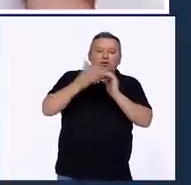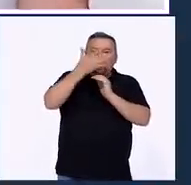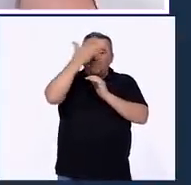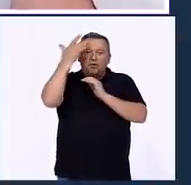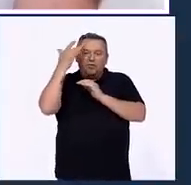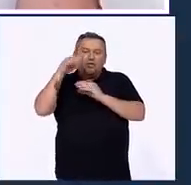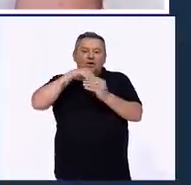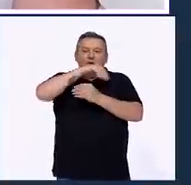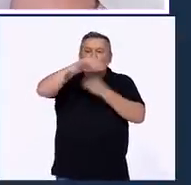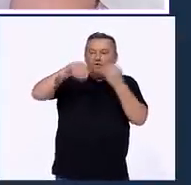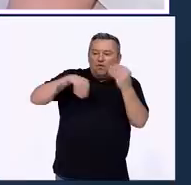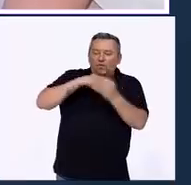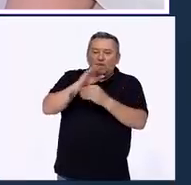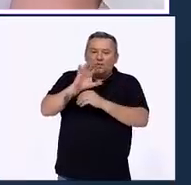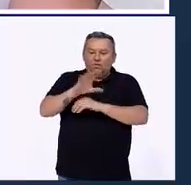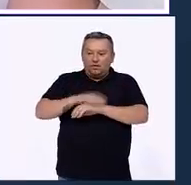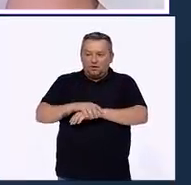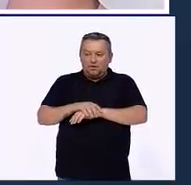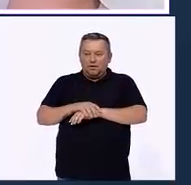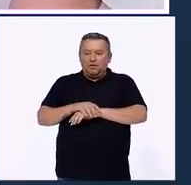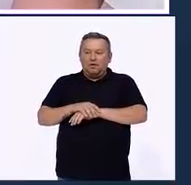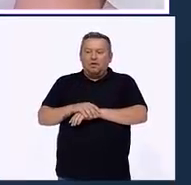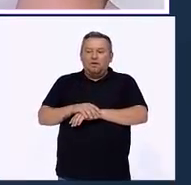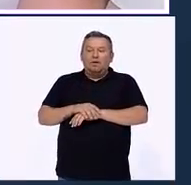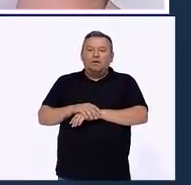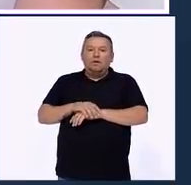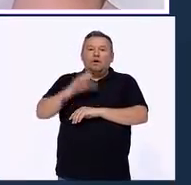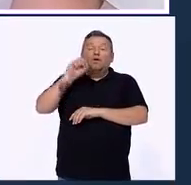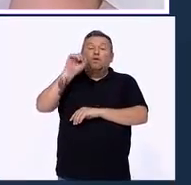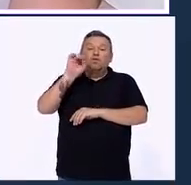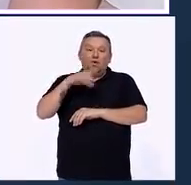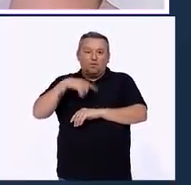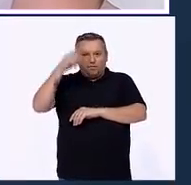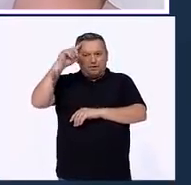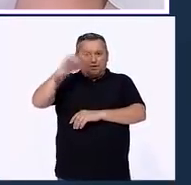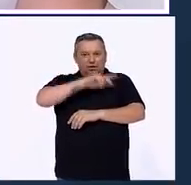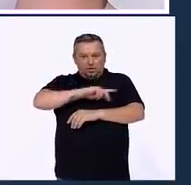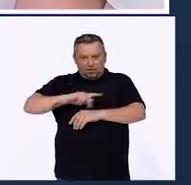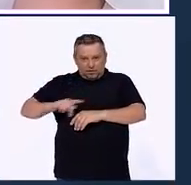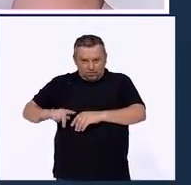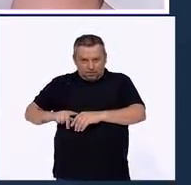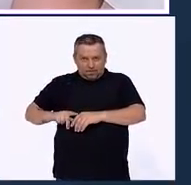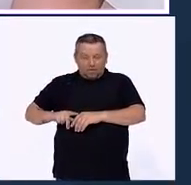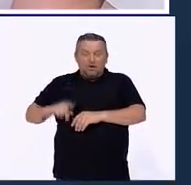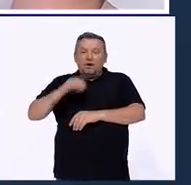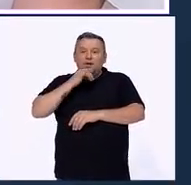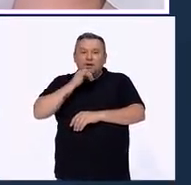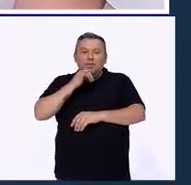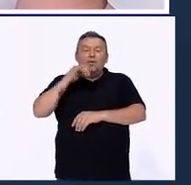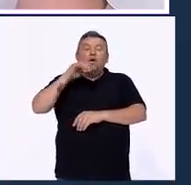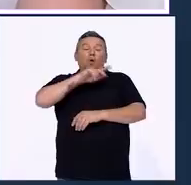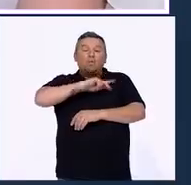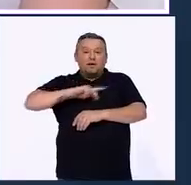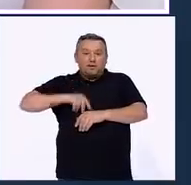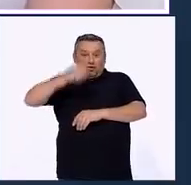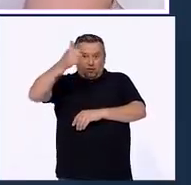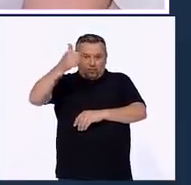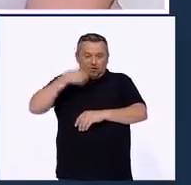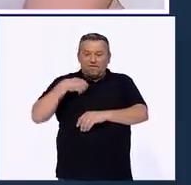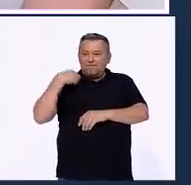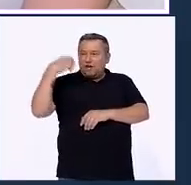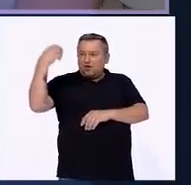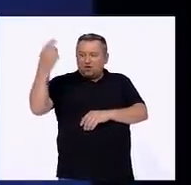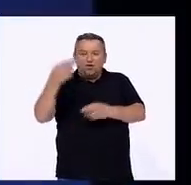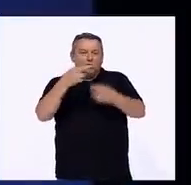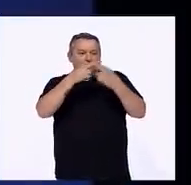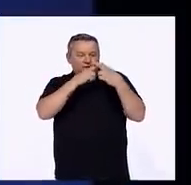envolvidas com corrupção. Eu só ocuparei a presidência nos momentos em que o presidente estiver viajando ou ocupado com alguma das suas responsabilidades,